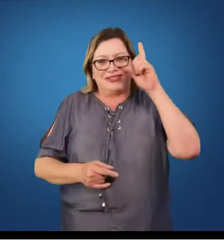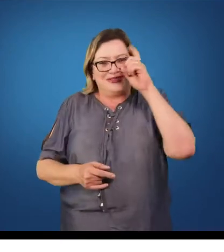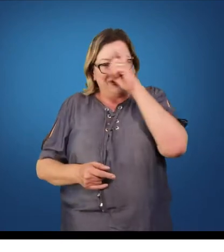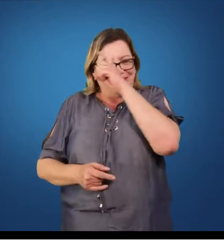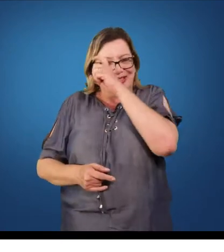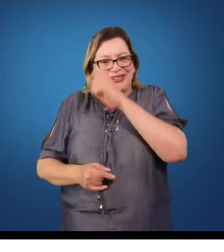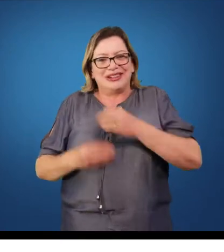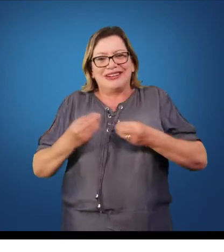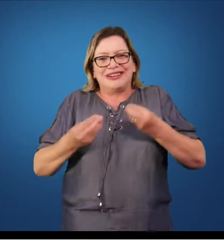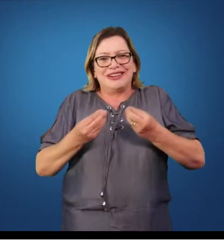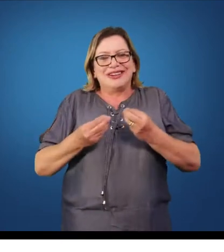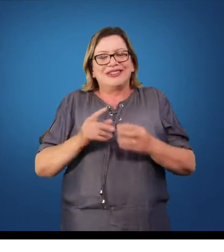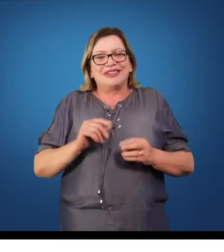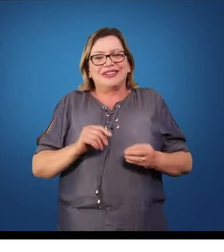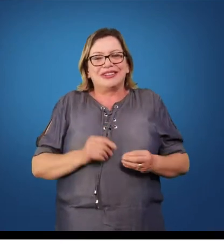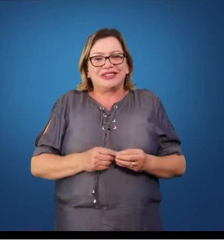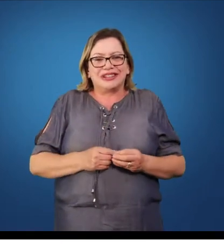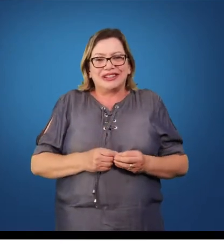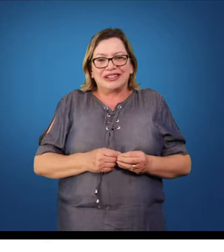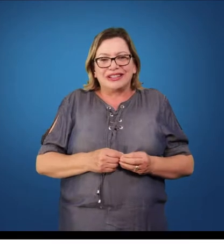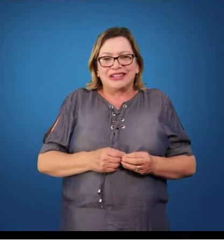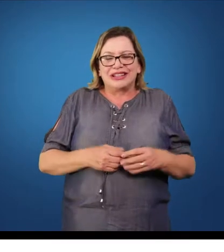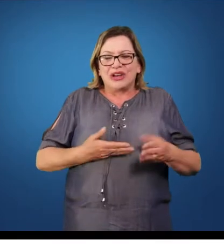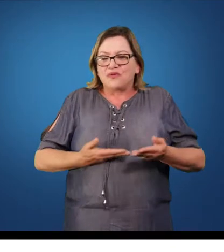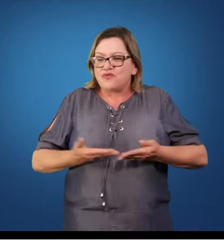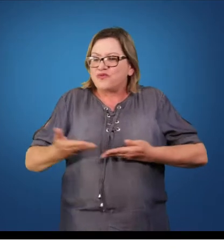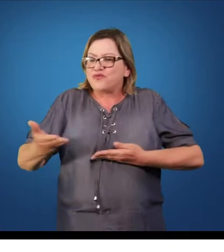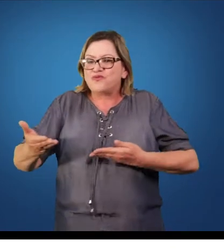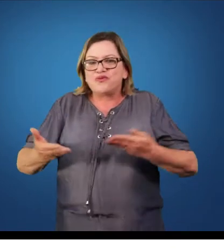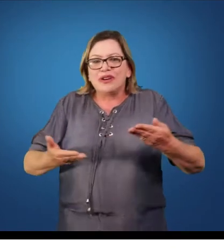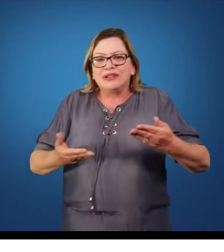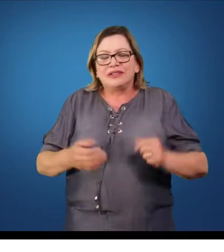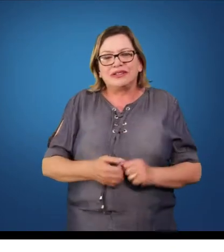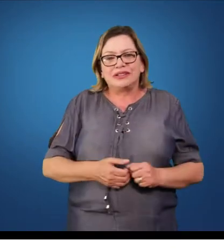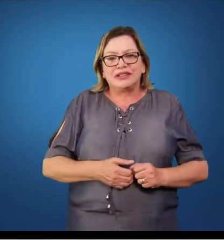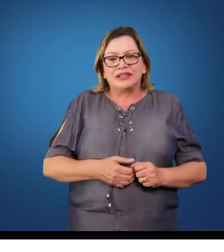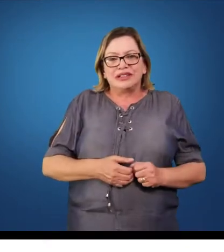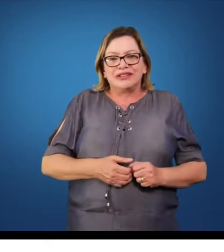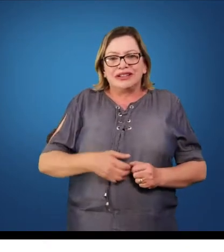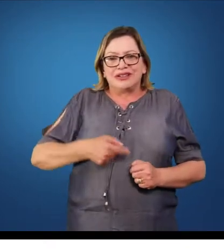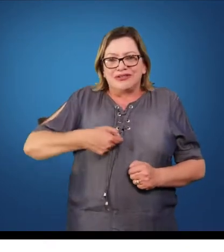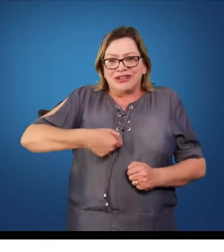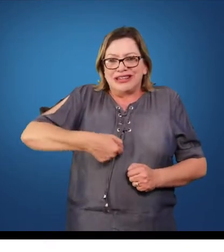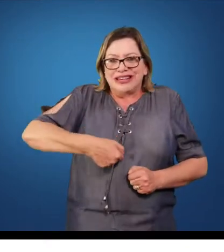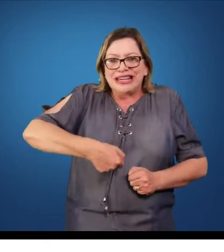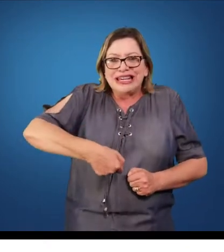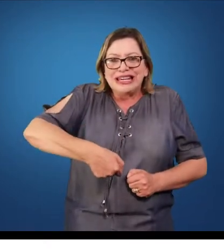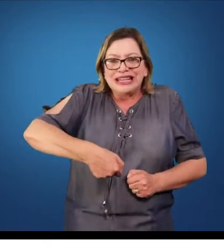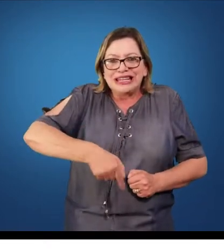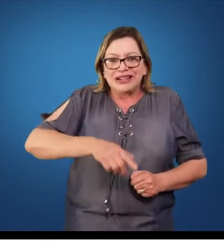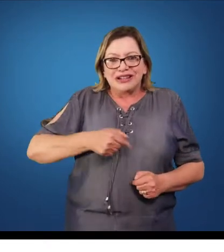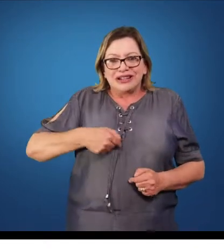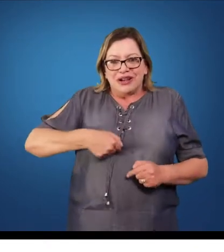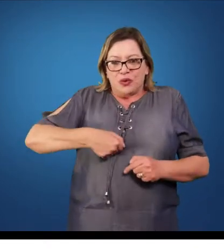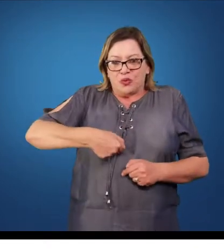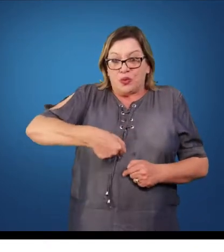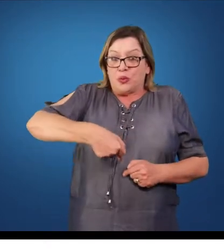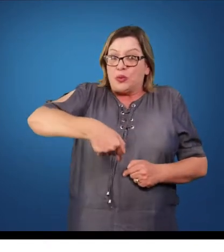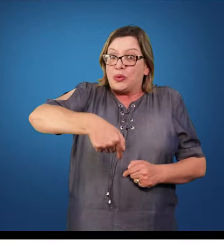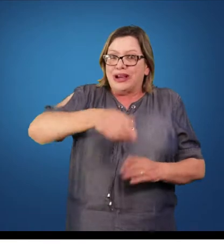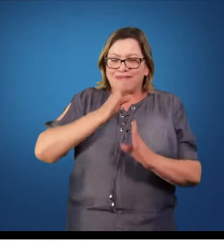Em relação agora ao deslocamento em si. Em vez de eu ir, vocês até agora estavam indo em linha